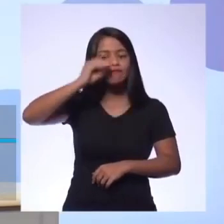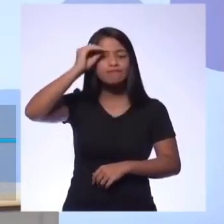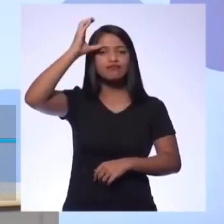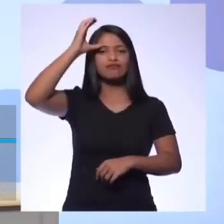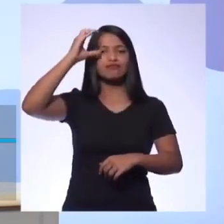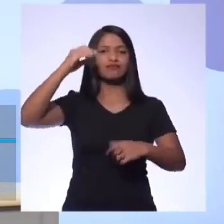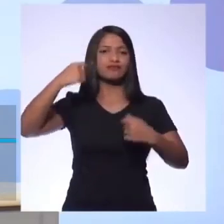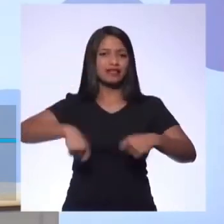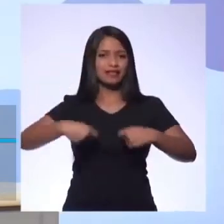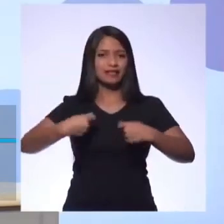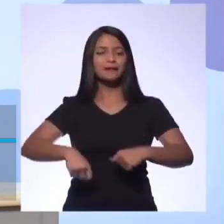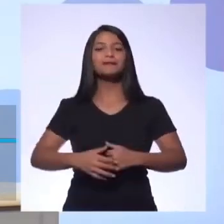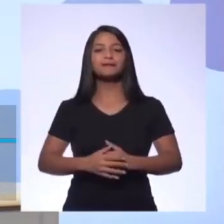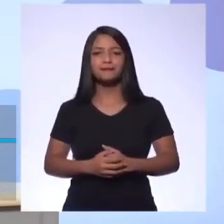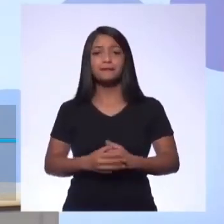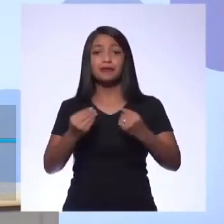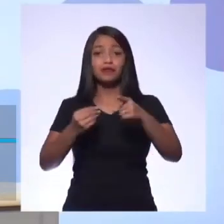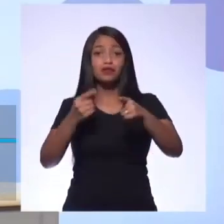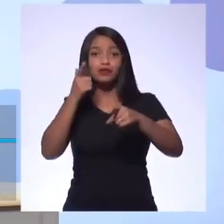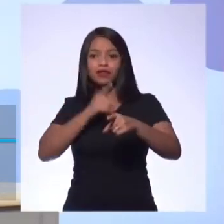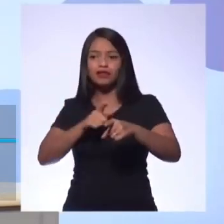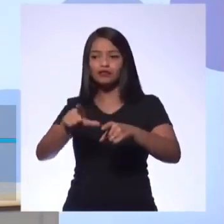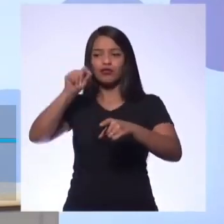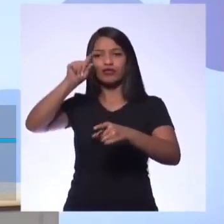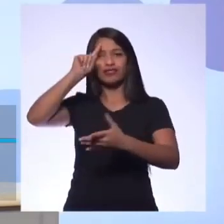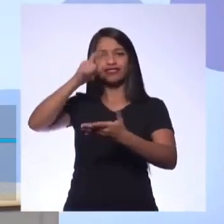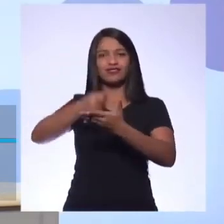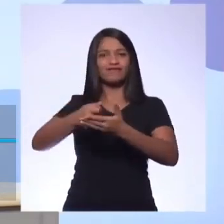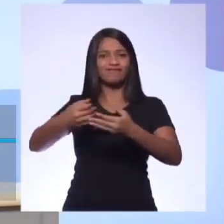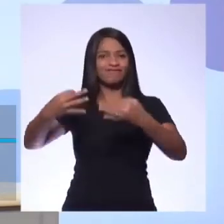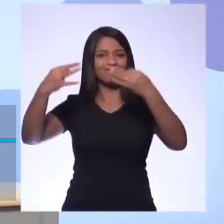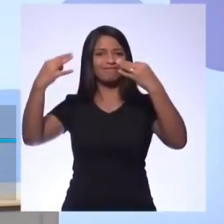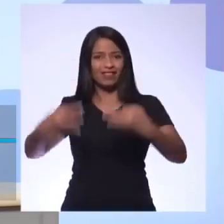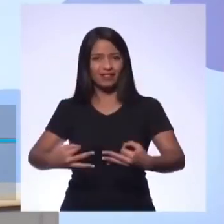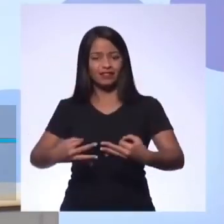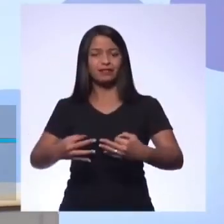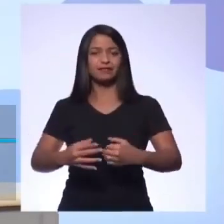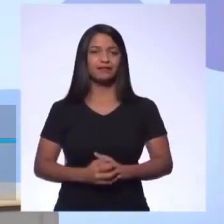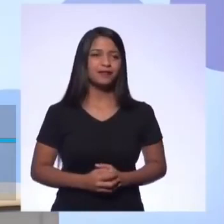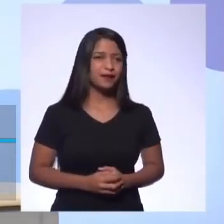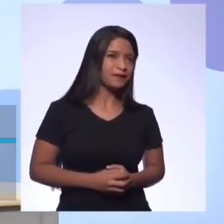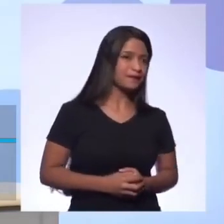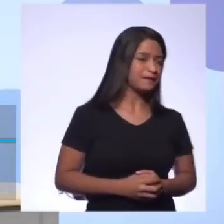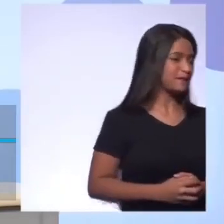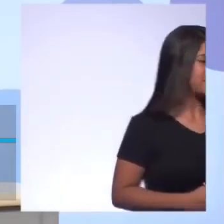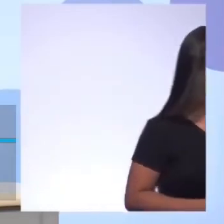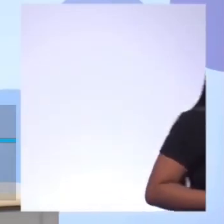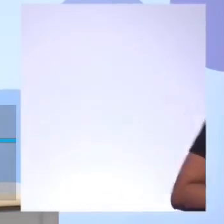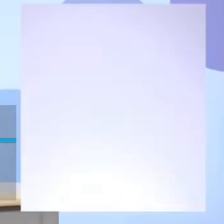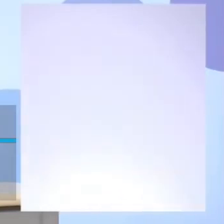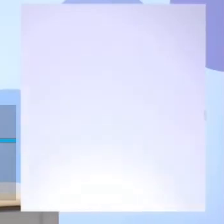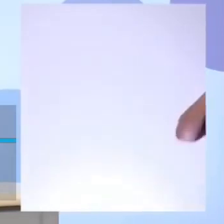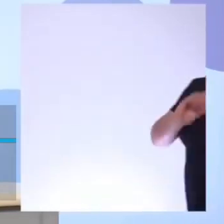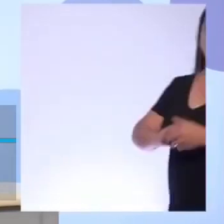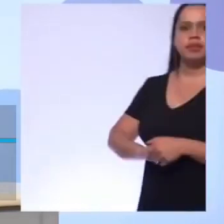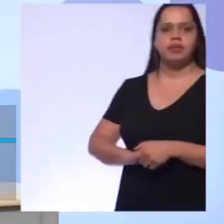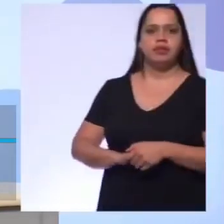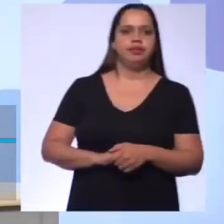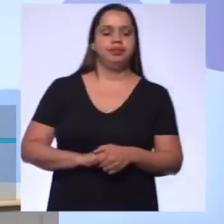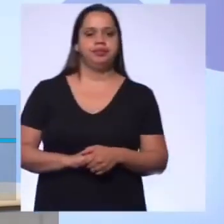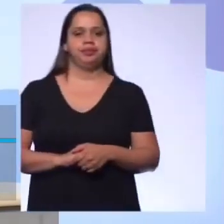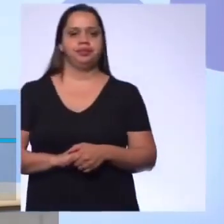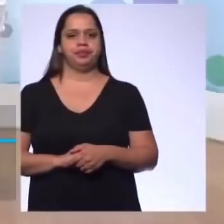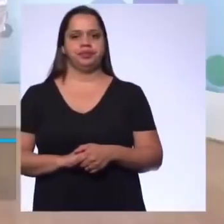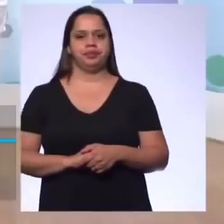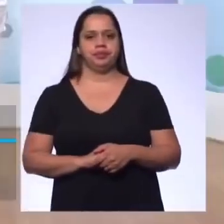a decisão correta, você tem que ter conhecimento. Né? Quais são as verdadeiras discussões que existem hoje na ciência? Né? Eu acho que é